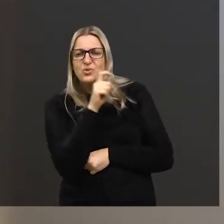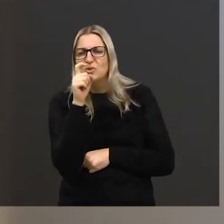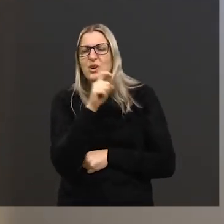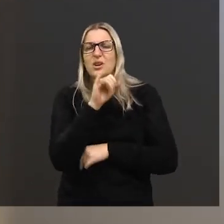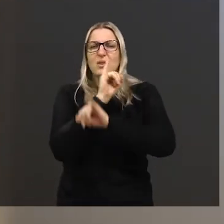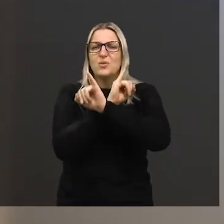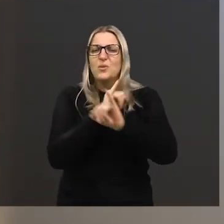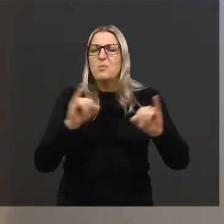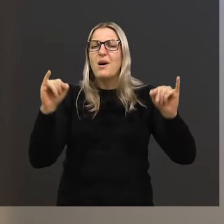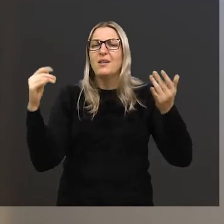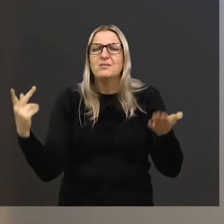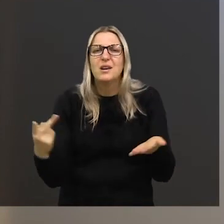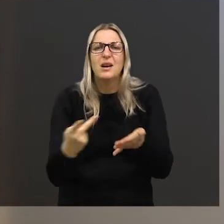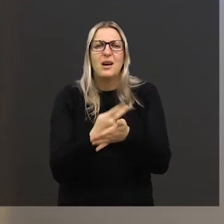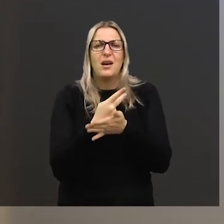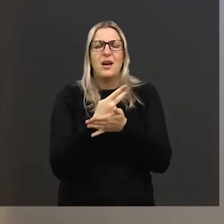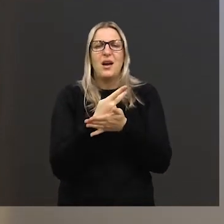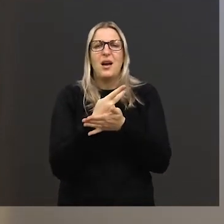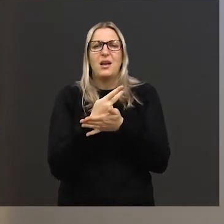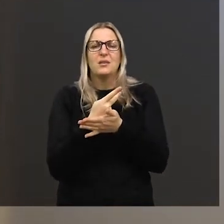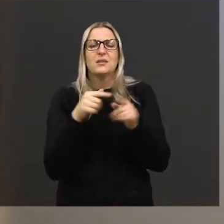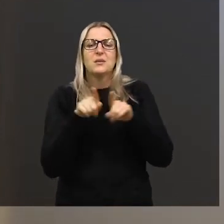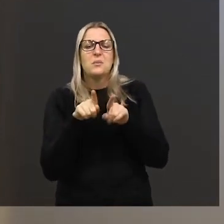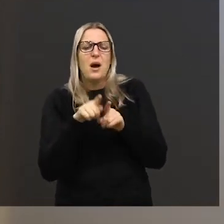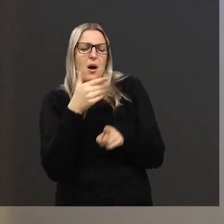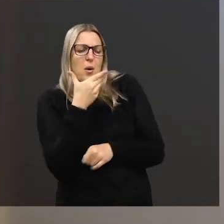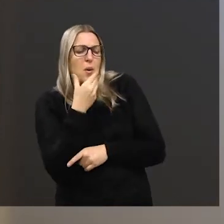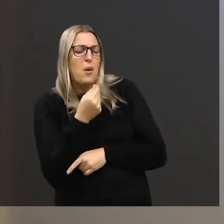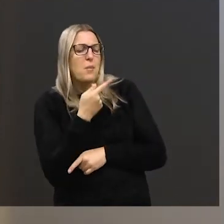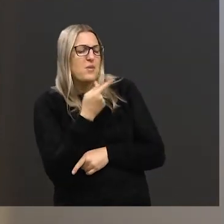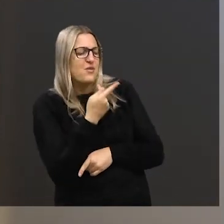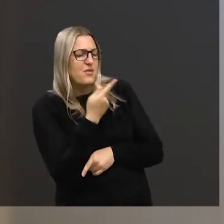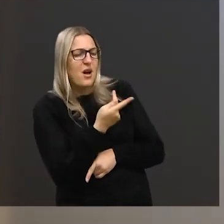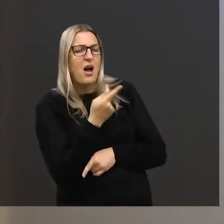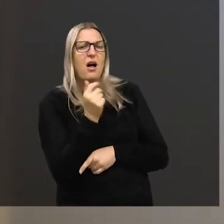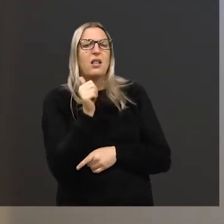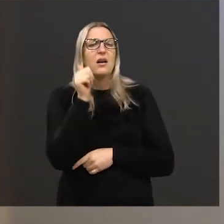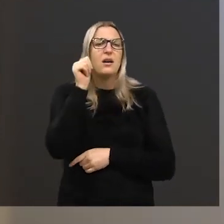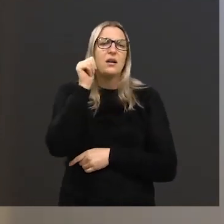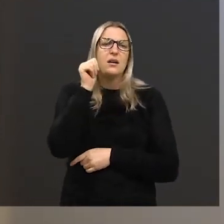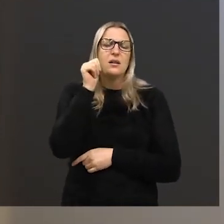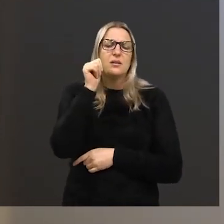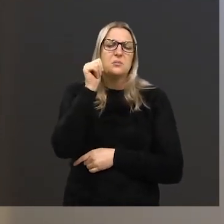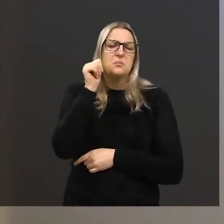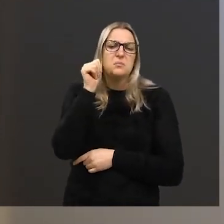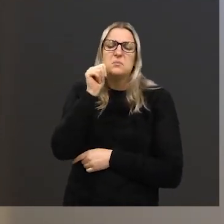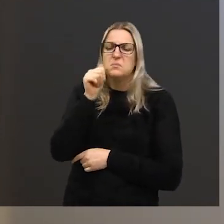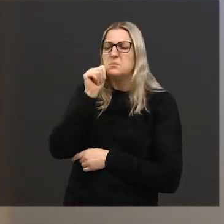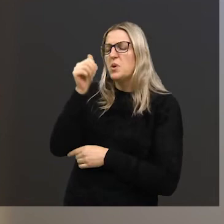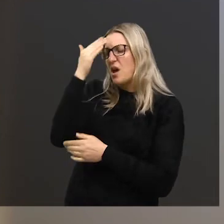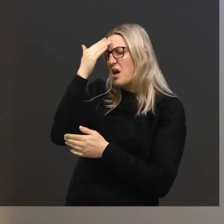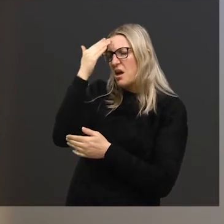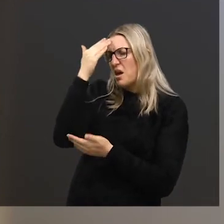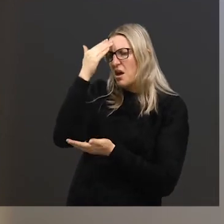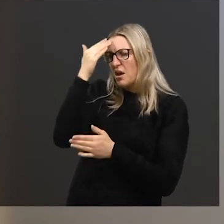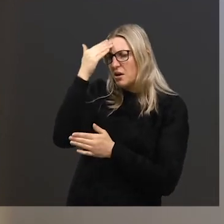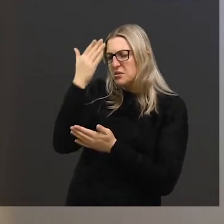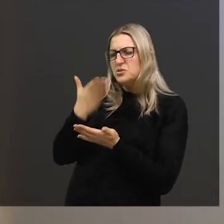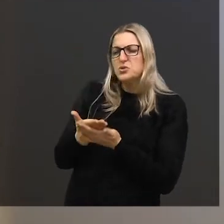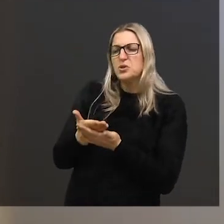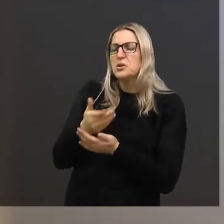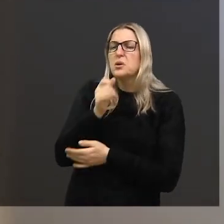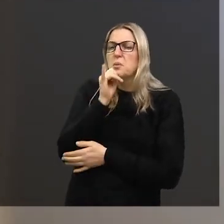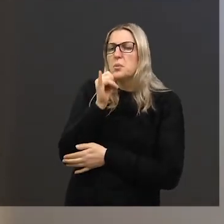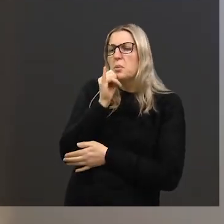mitos, muitos mitos que são impostos pelos próprios agressores. Muitas mulheres recebem a informação